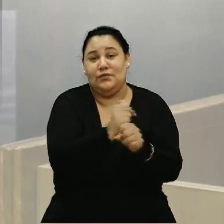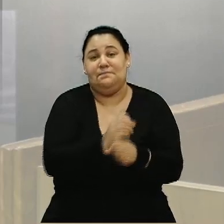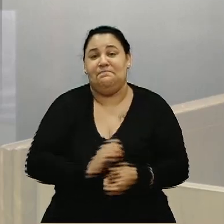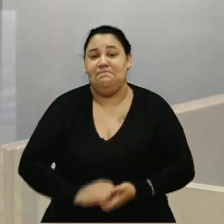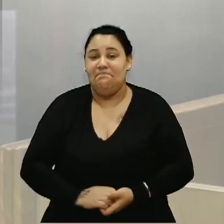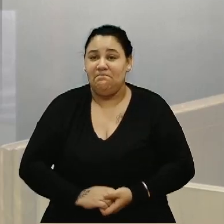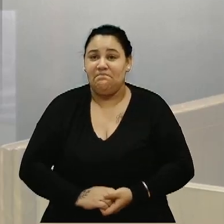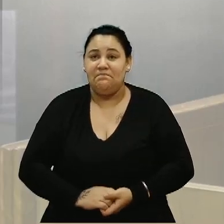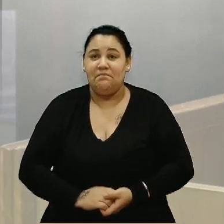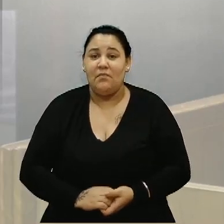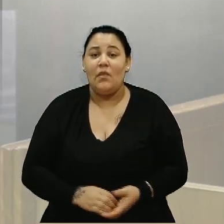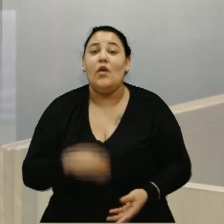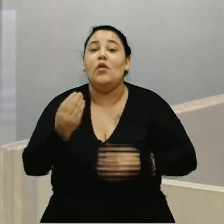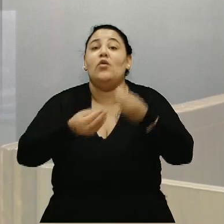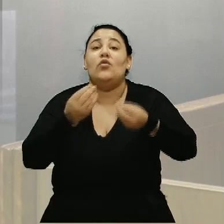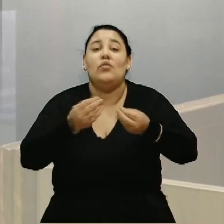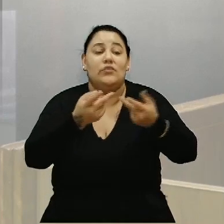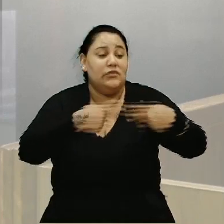Aonde esse povo vai trabalhar?